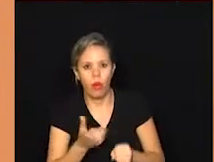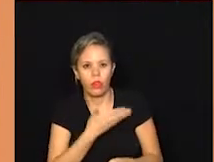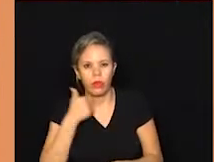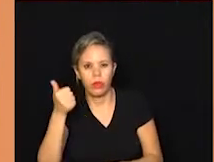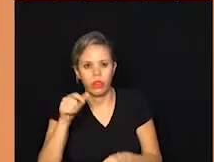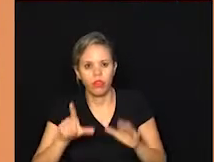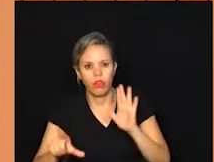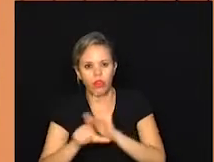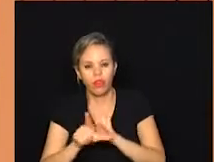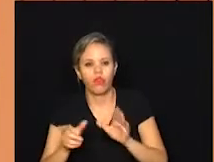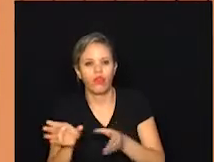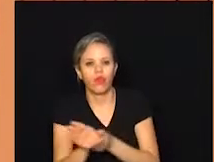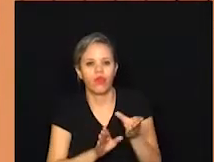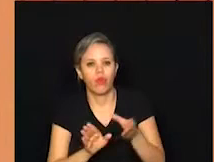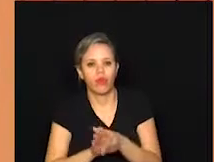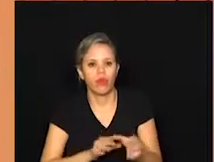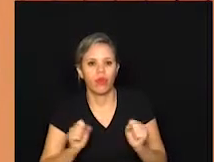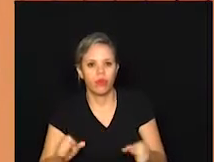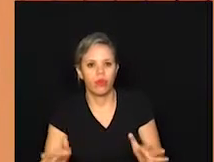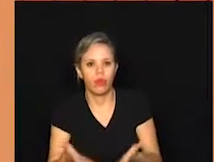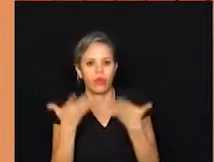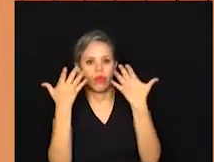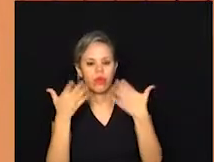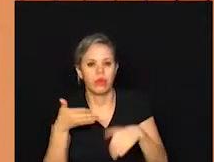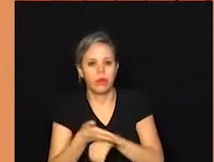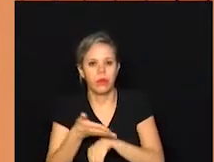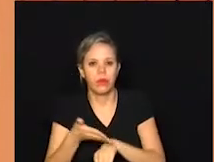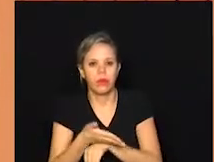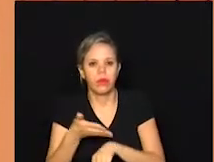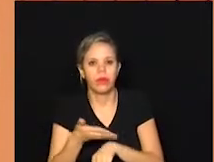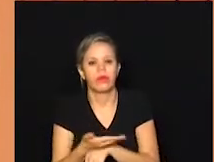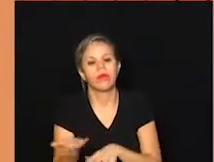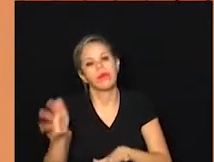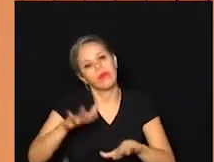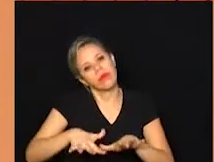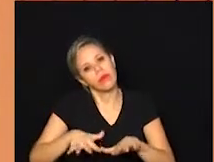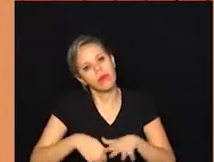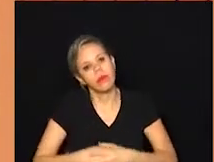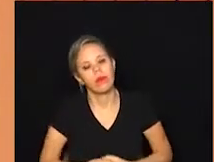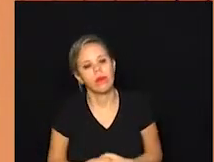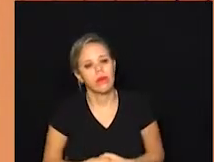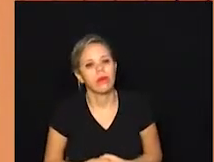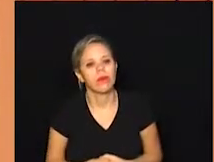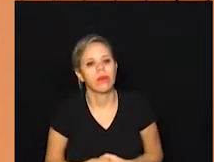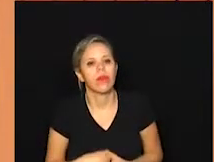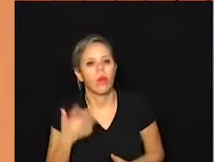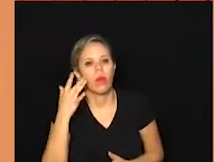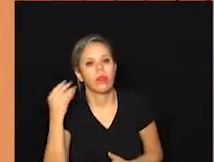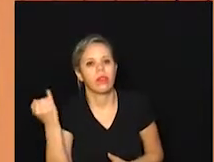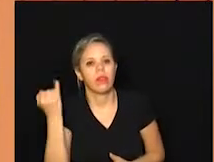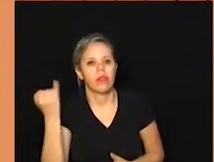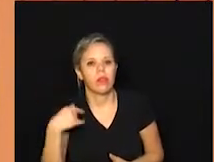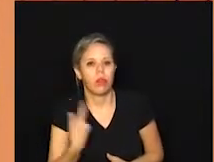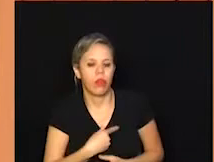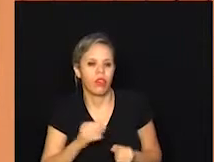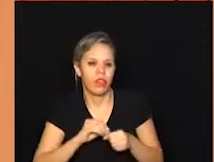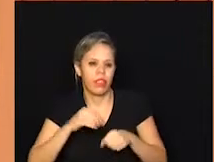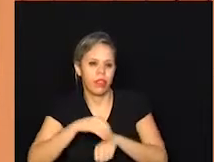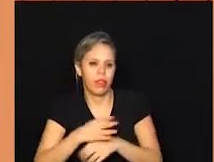lei do Conselho, como que a gente pode promover a participação, a inclusão e tudo mais que eu acho necessário que a gente possa fazer aqui.